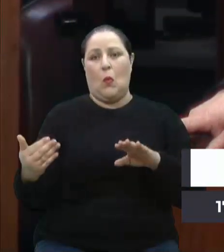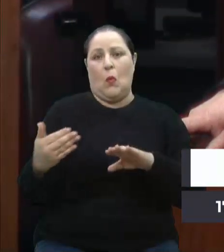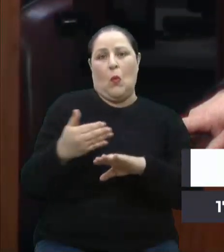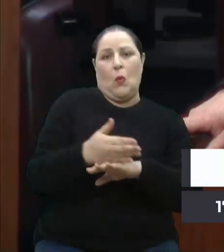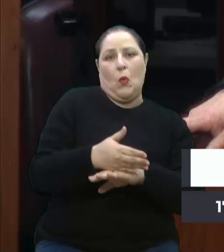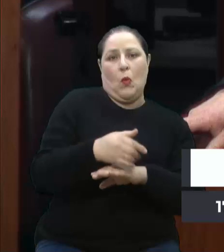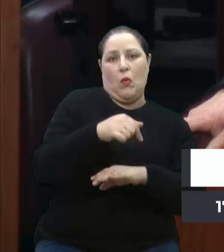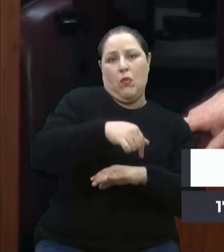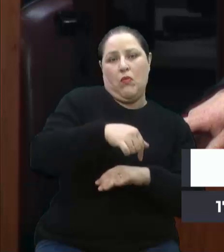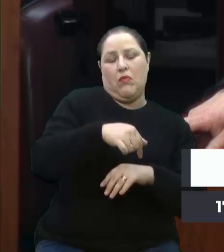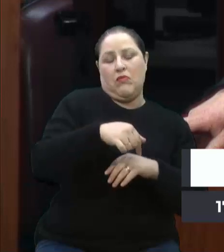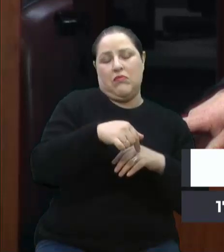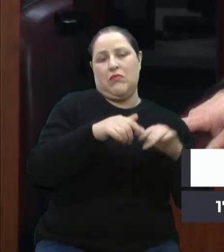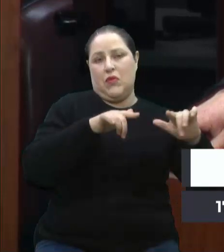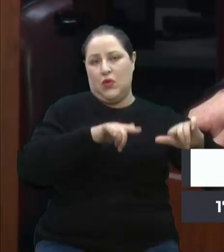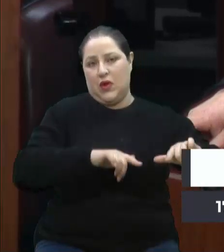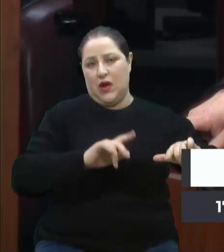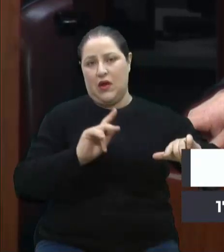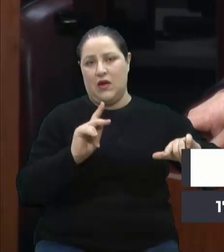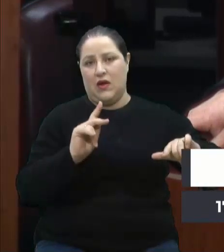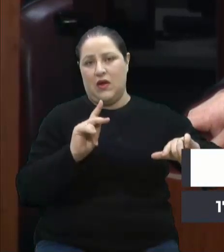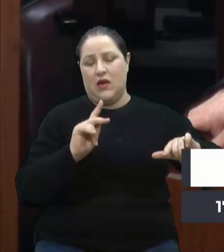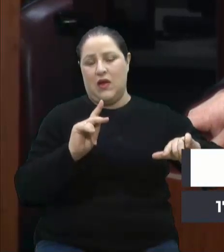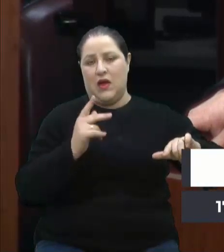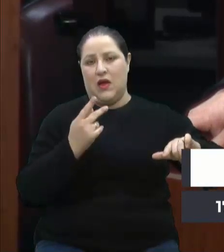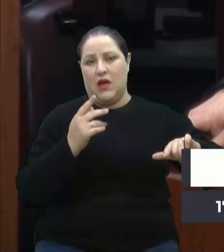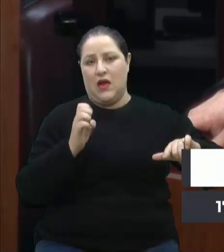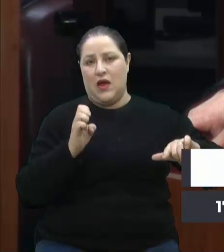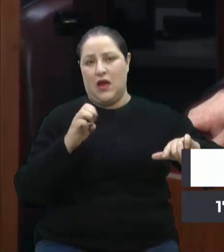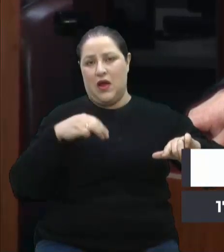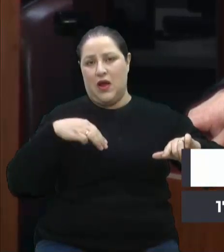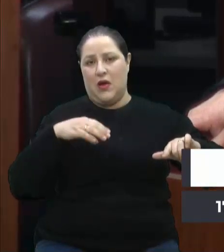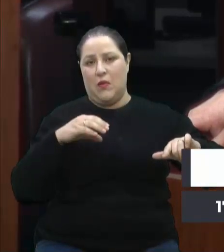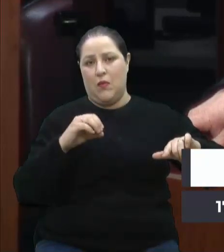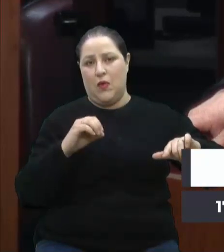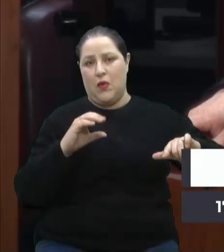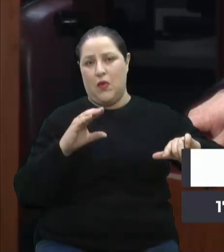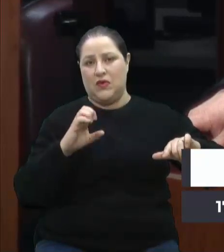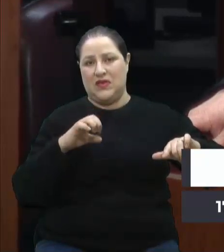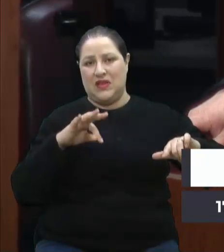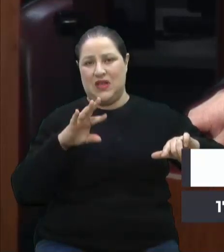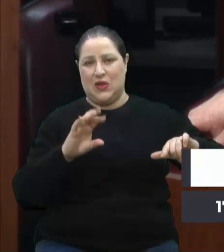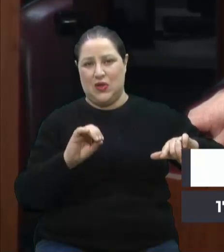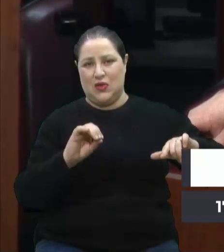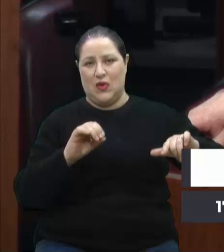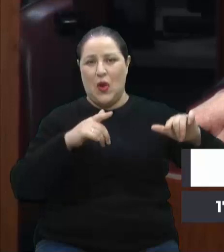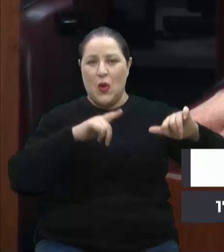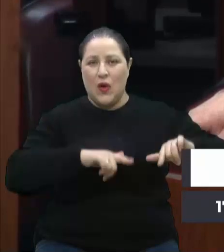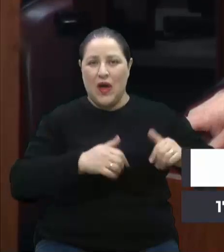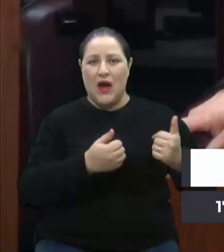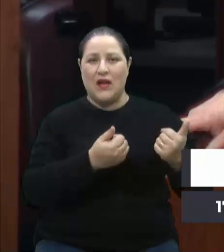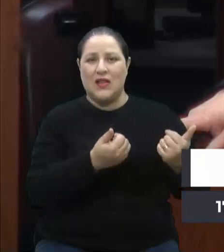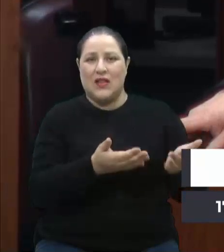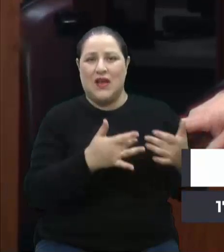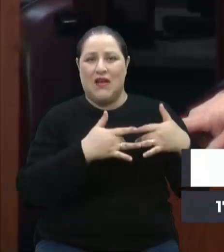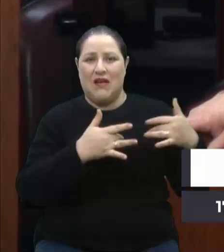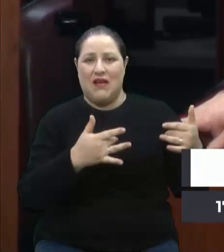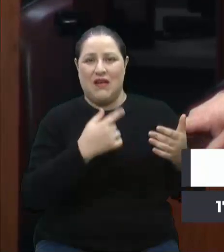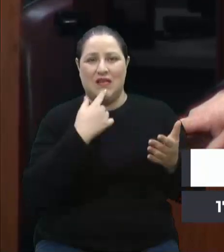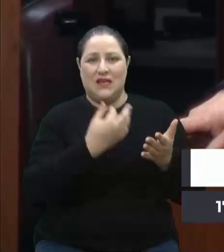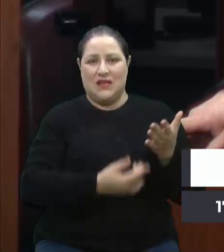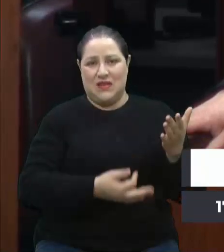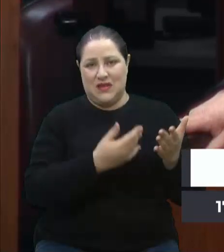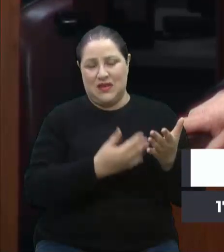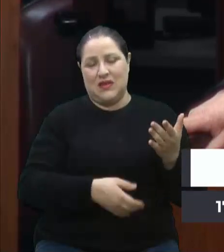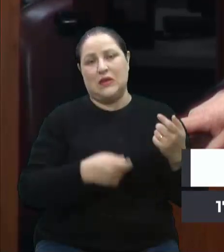né a e estar então na mídia estar nos meios de comunicação fazer o